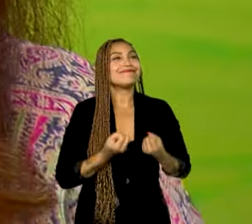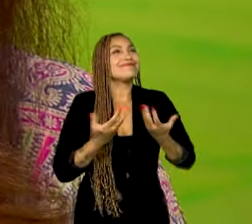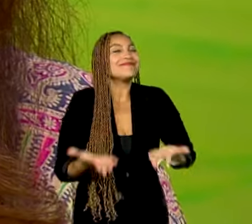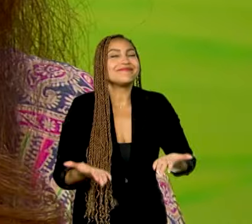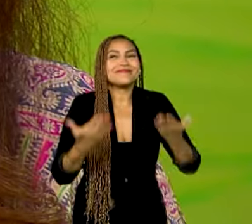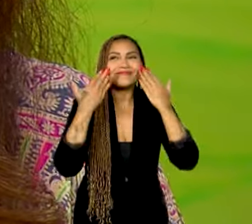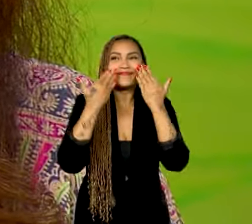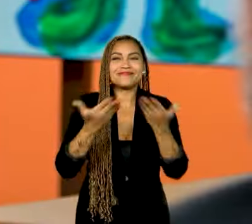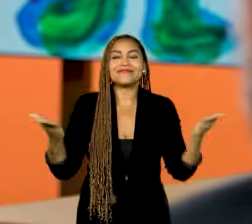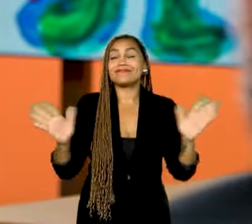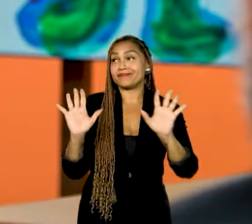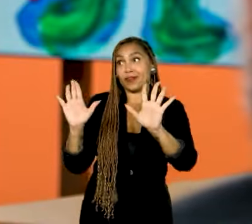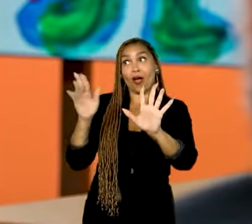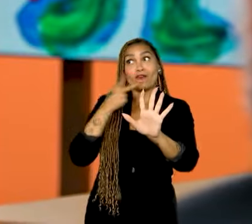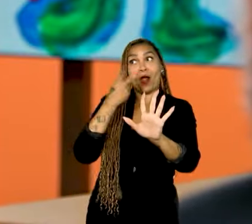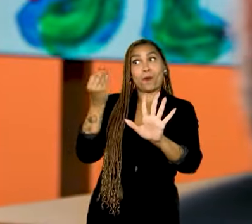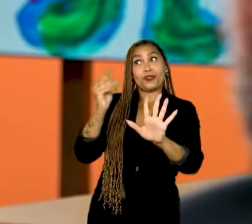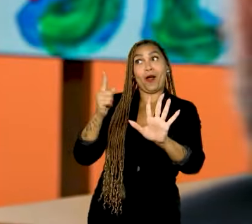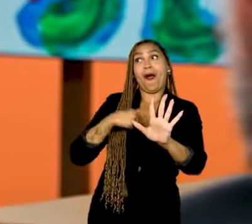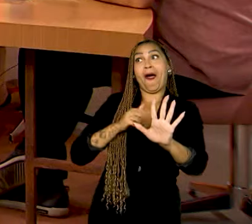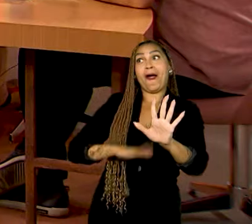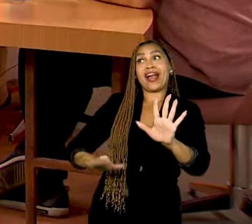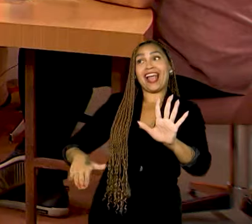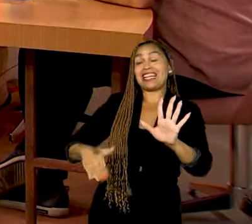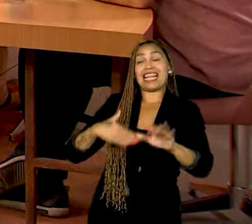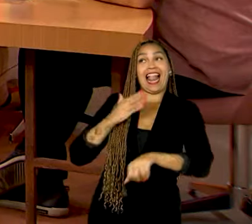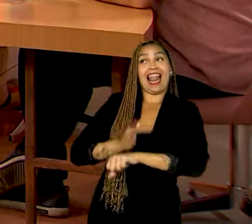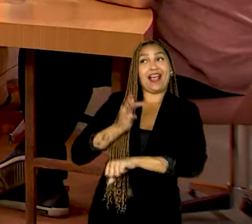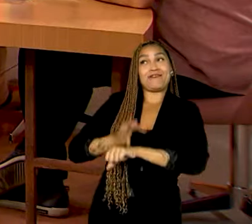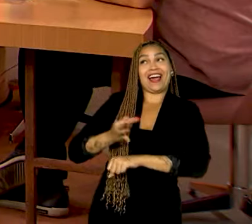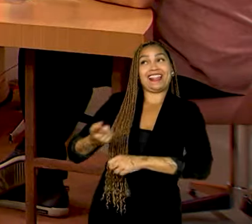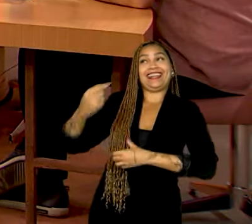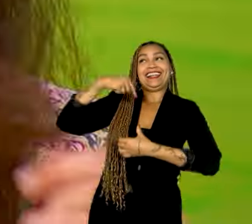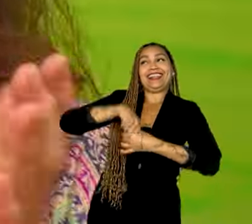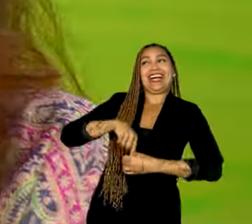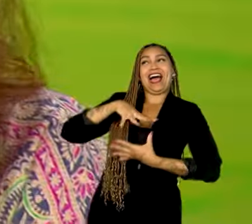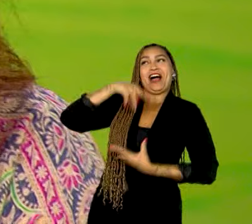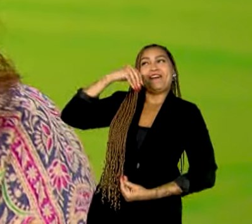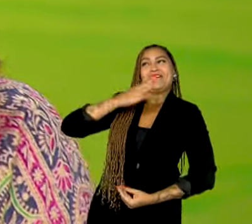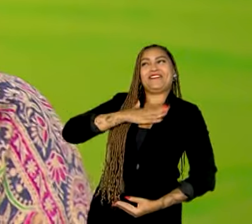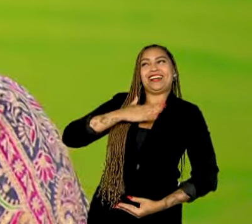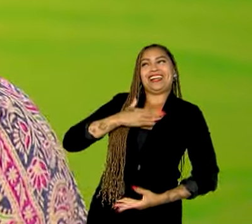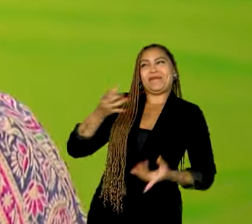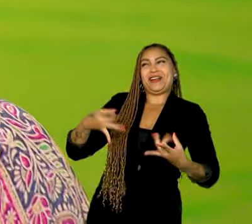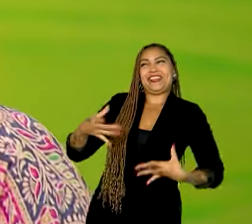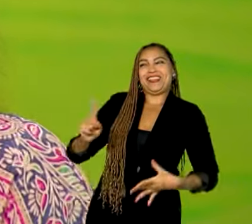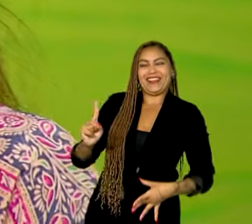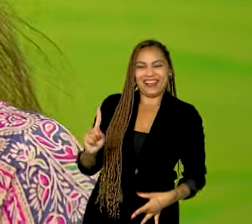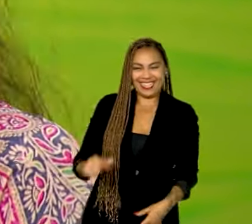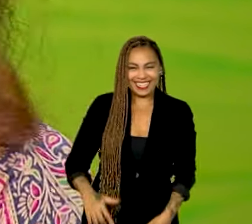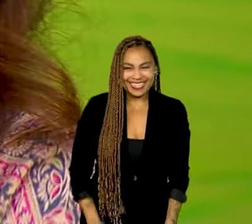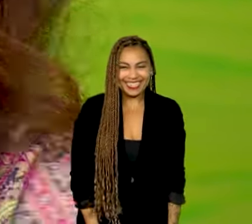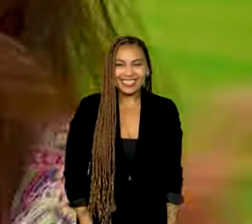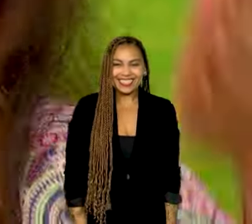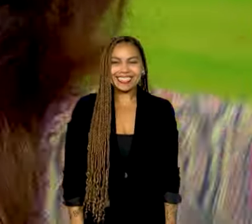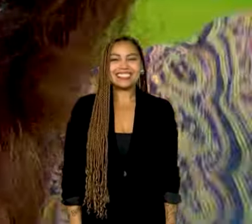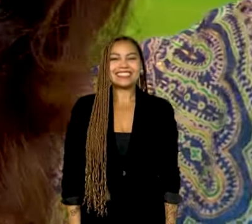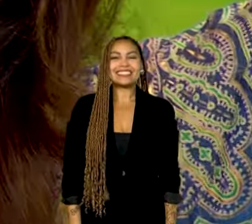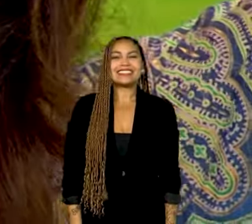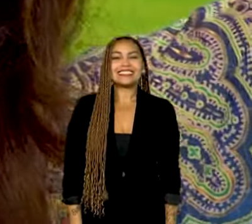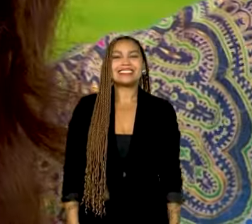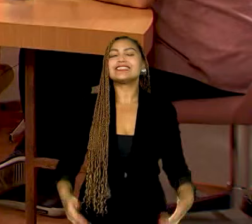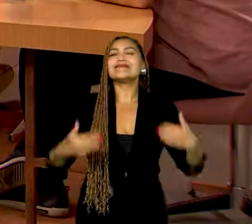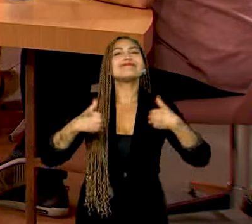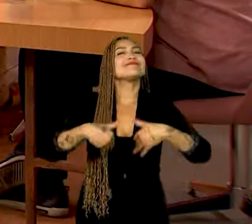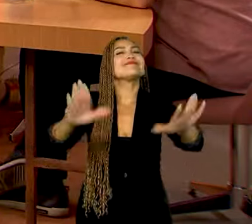Não fala muito não, porque a minha tá de um jeito. É. Essa adolescência aqui não me abandona, tá, cara. E pra Bia, todas as crianças,